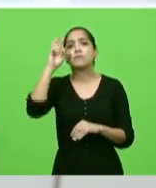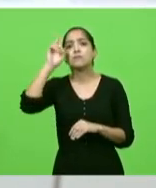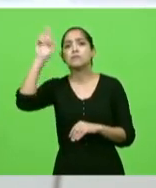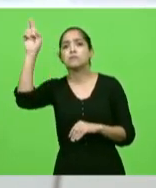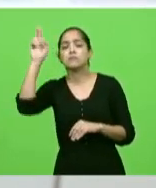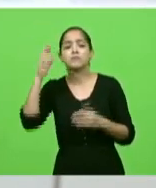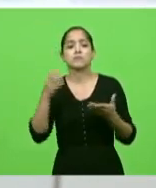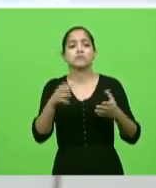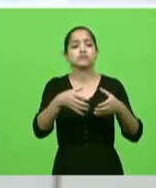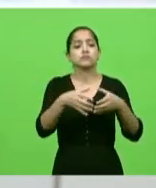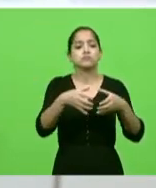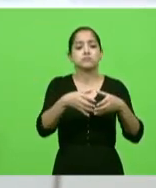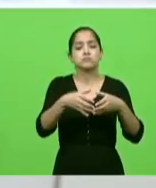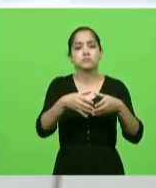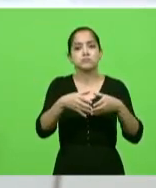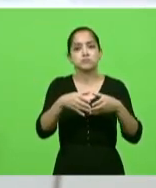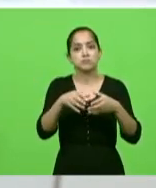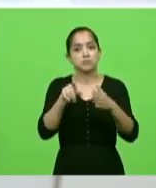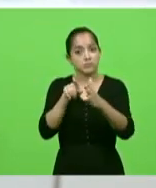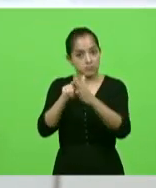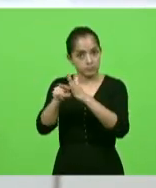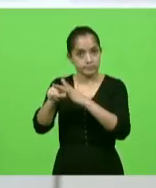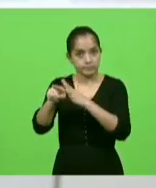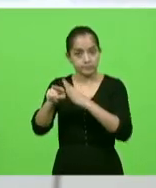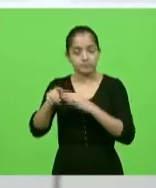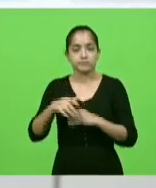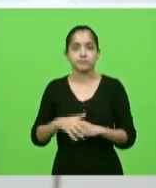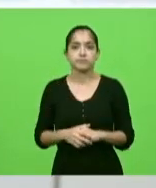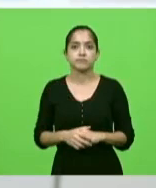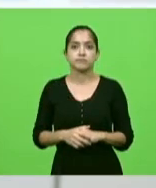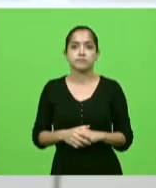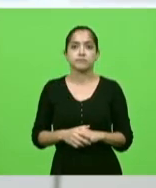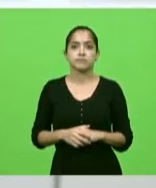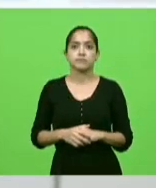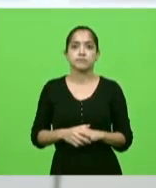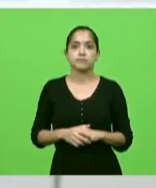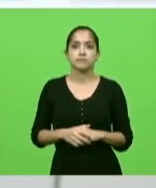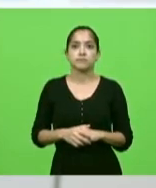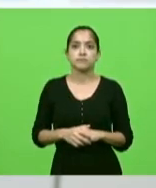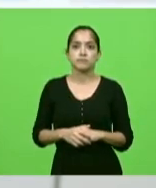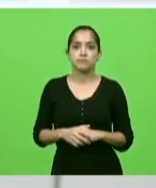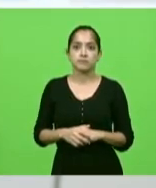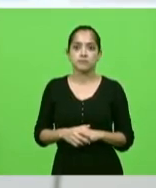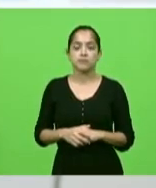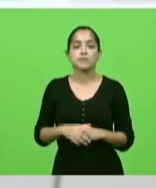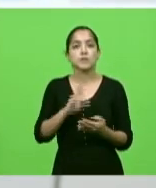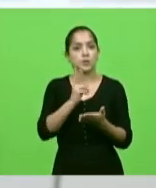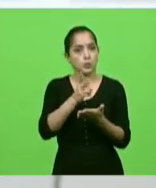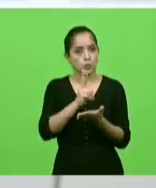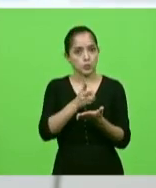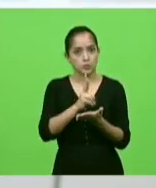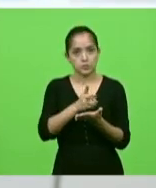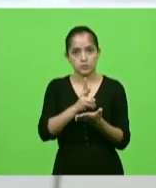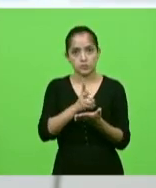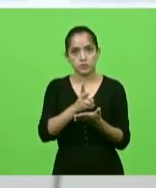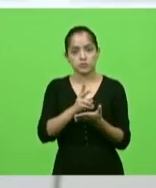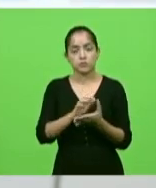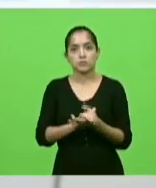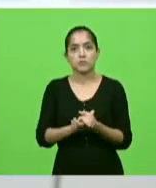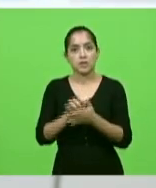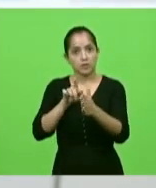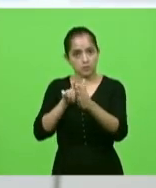operação era o senhor e e e continuar a